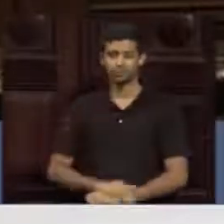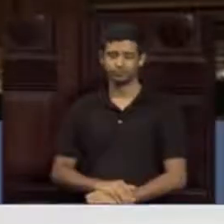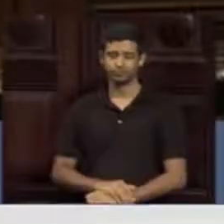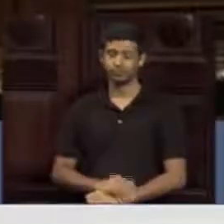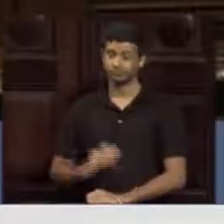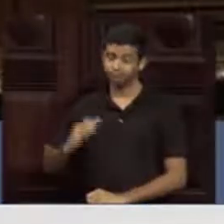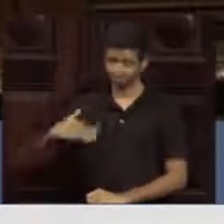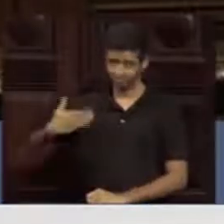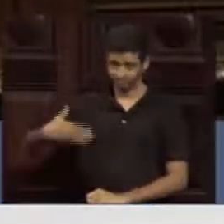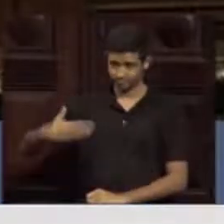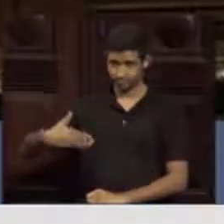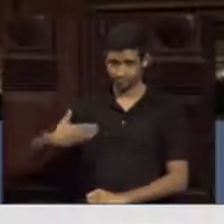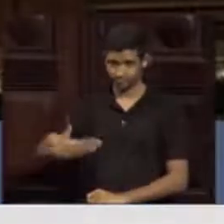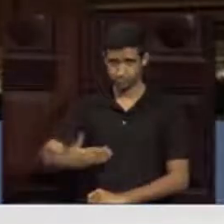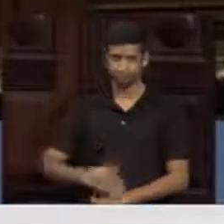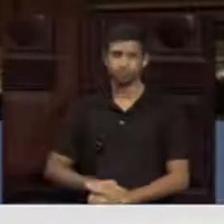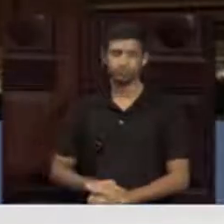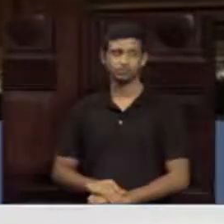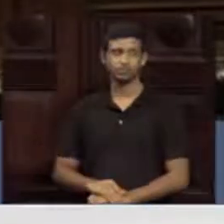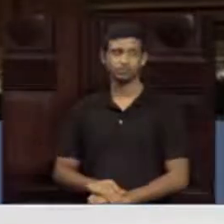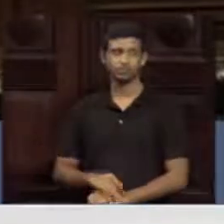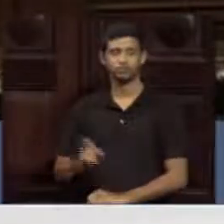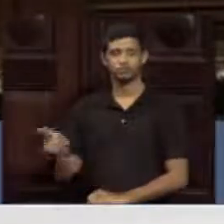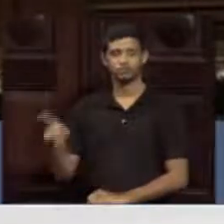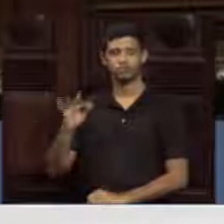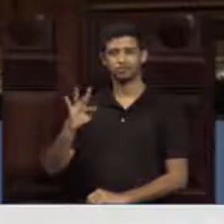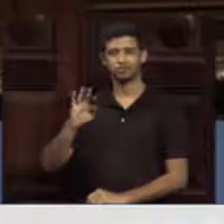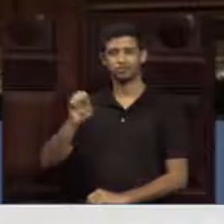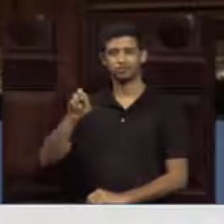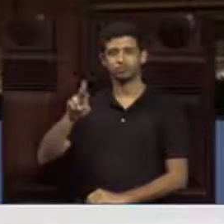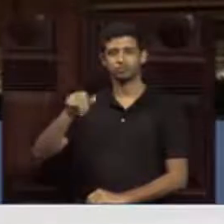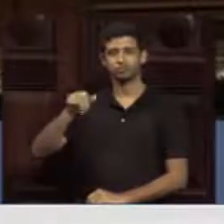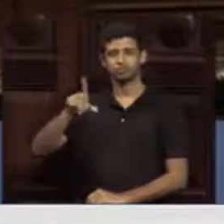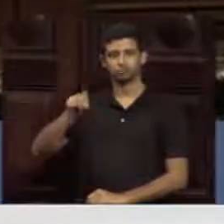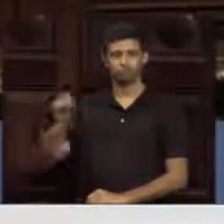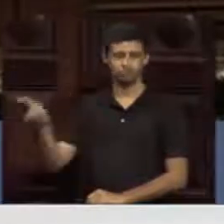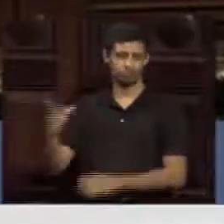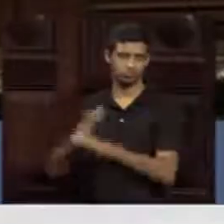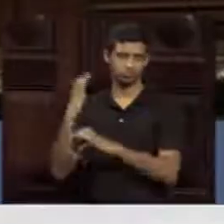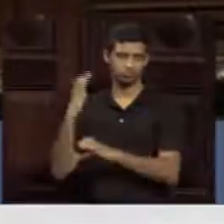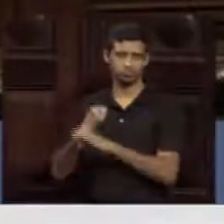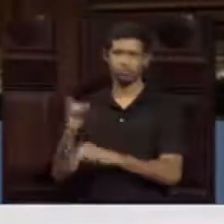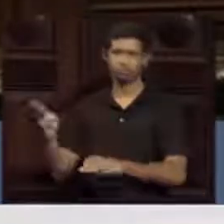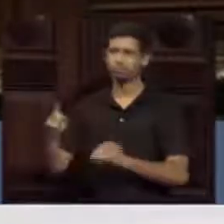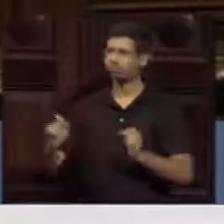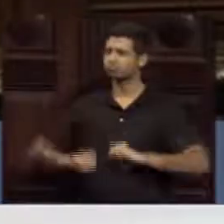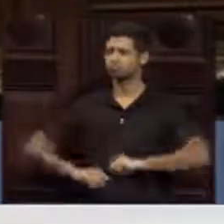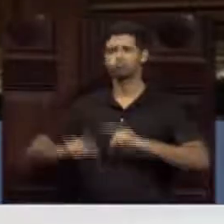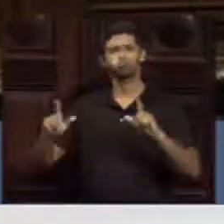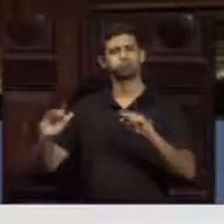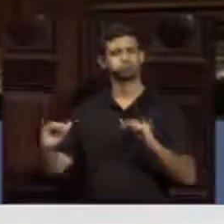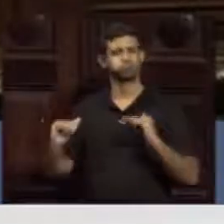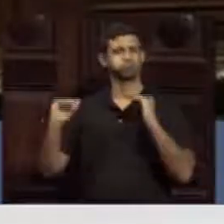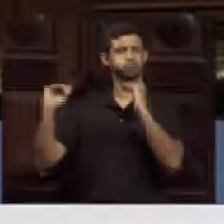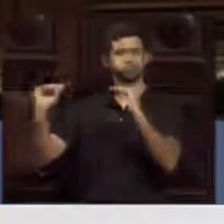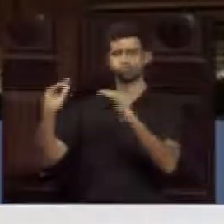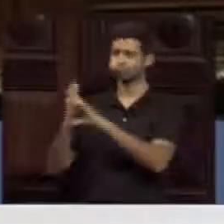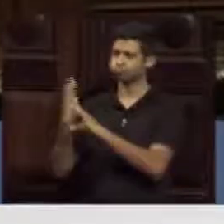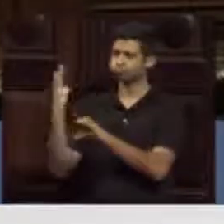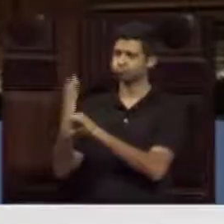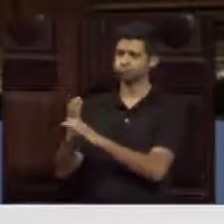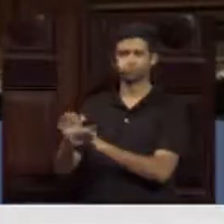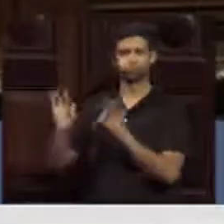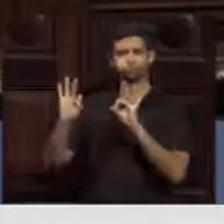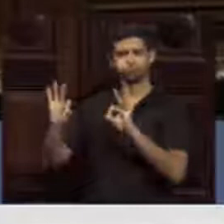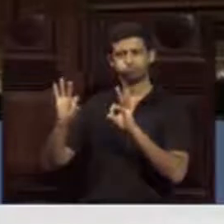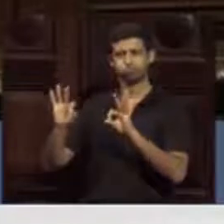partir daí, o McDowell se destacou como um brilhante engenheiro